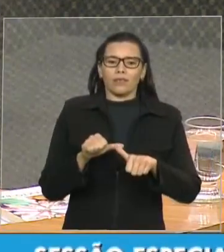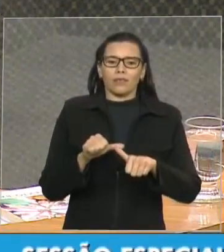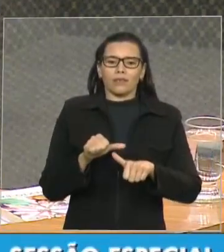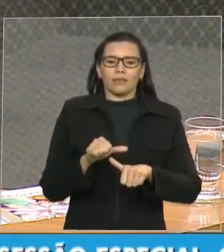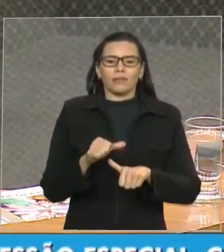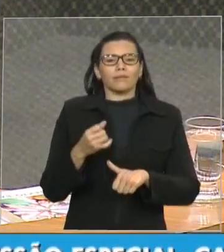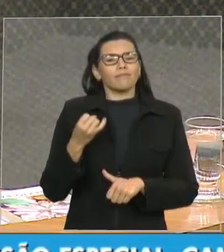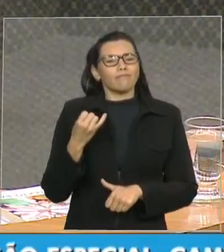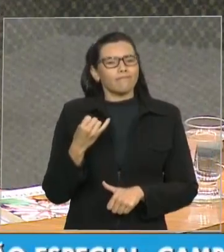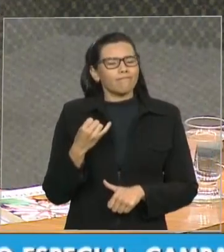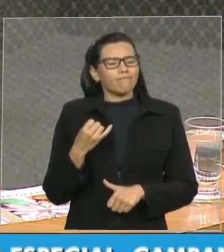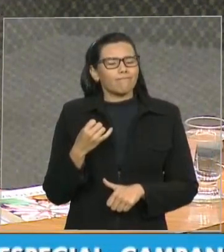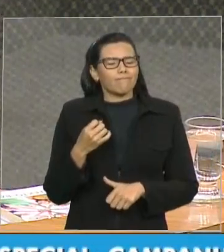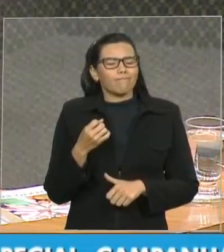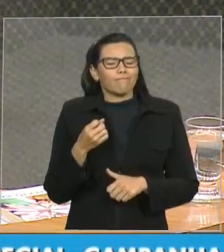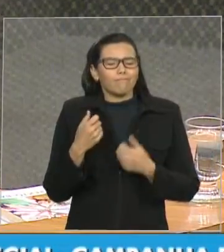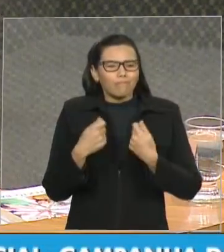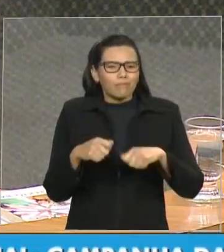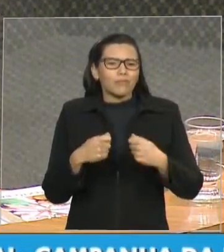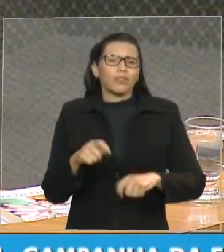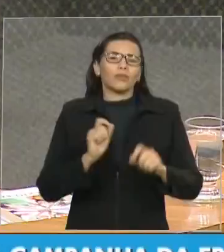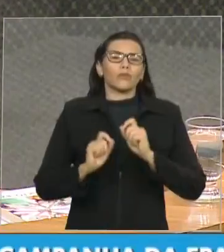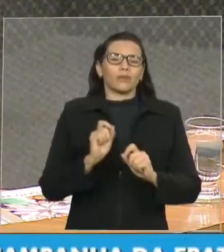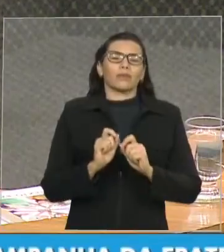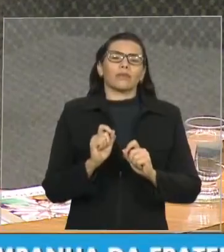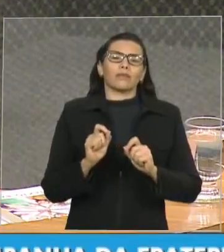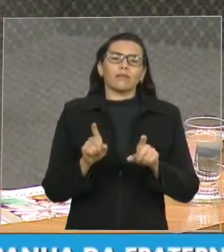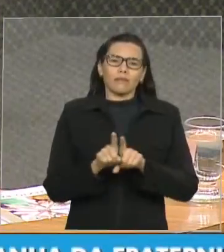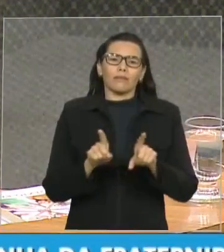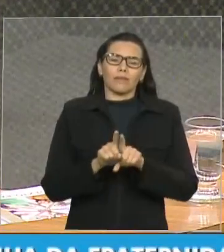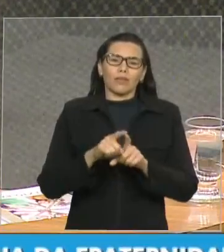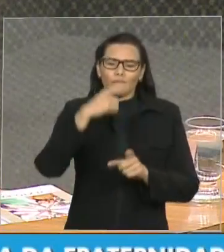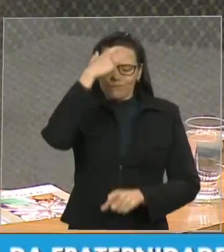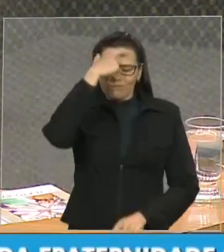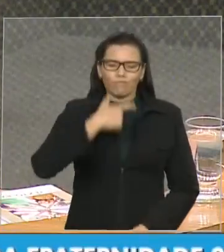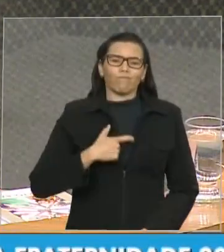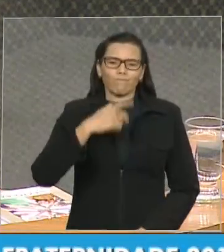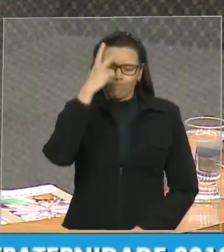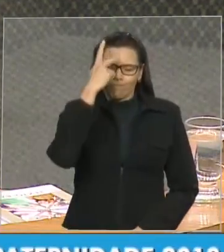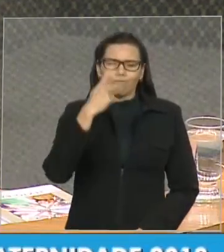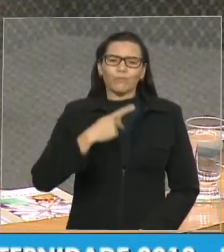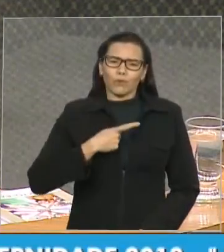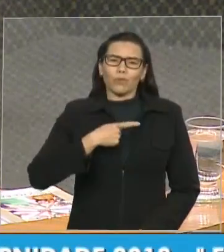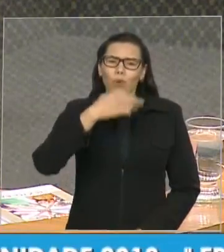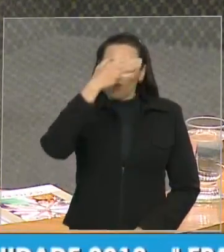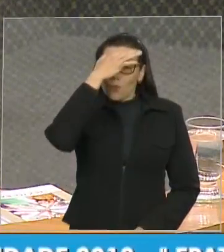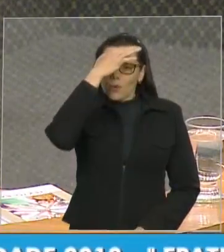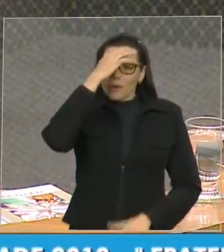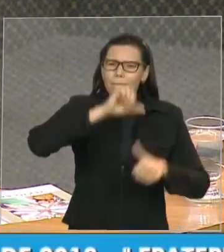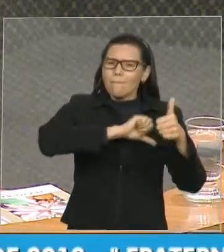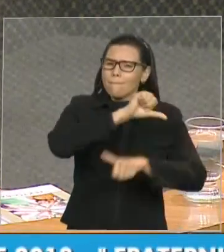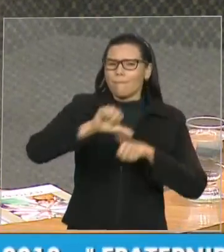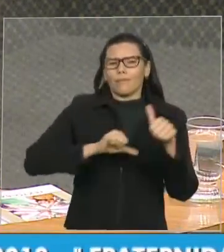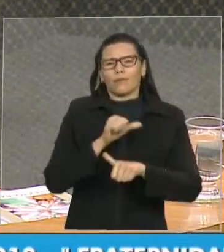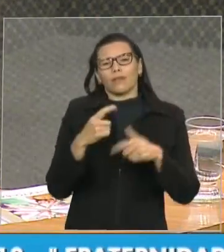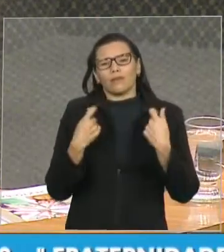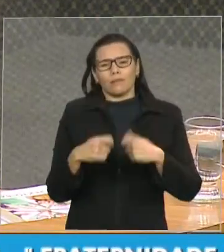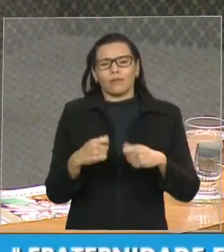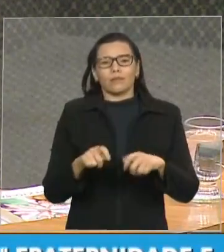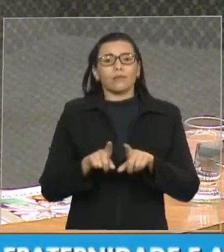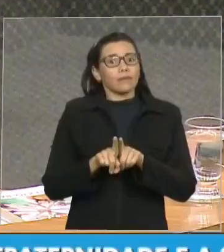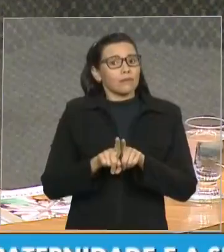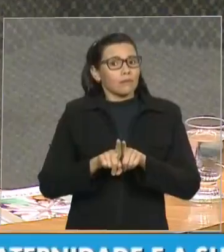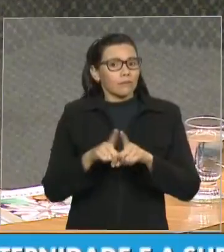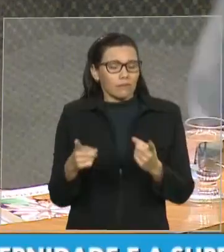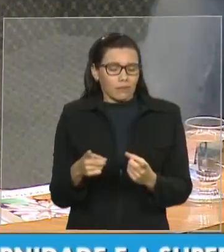conversão pessoal é necessária. Porém, a conversão pessoal deve ser seguida com